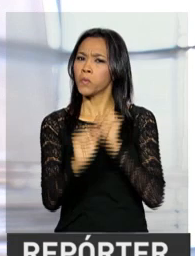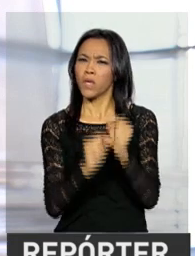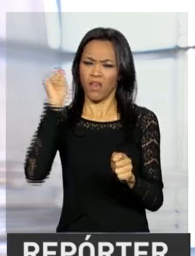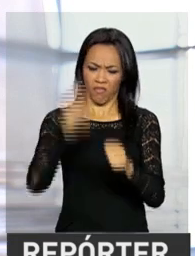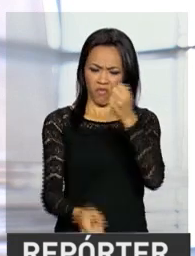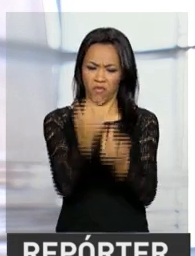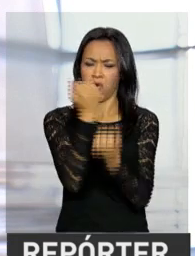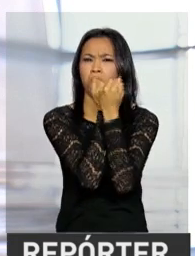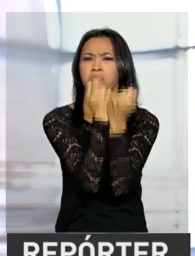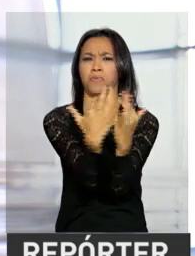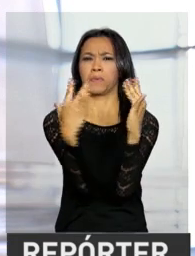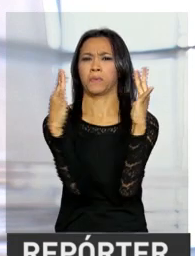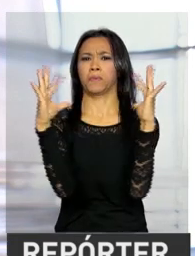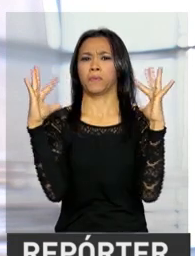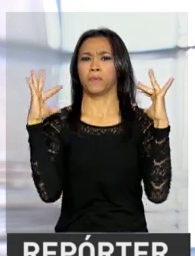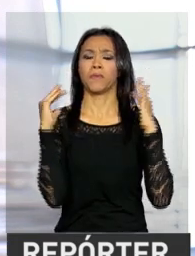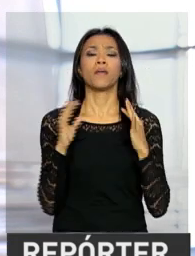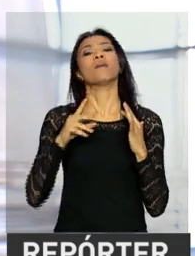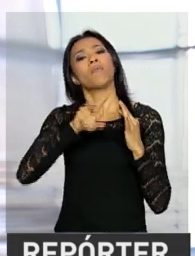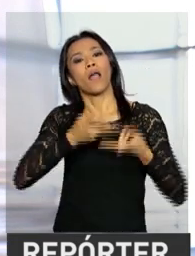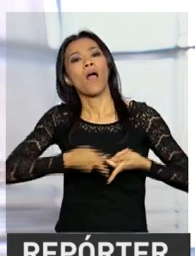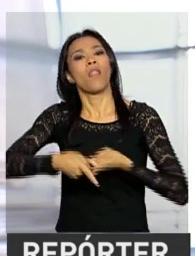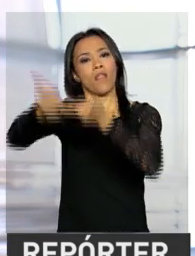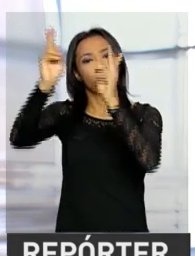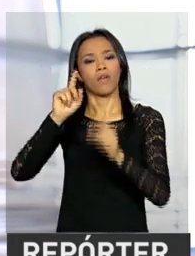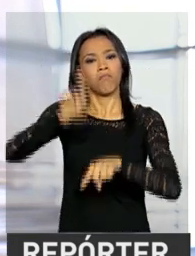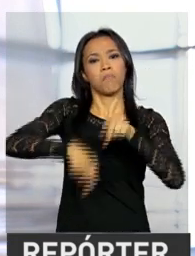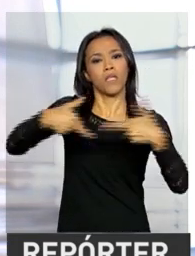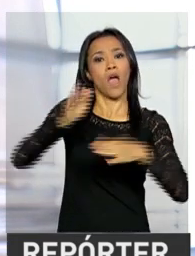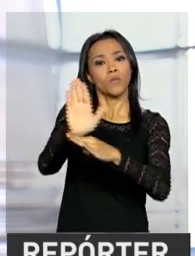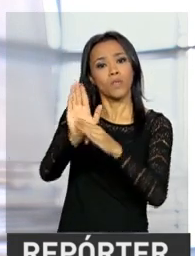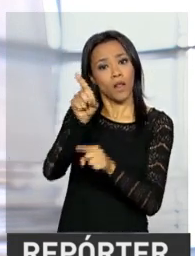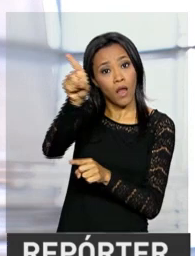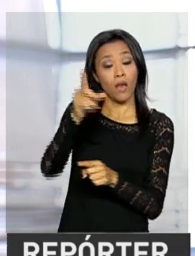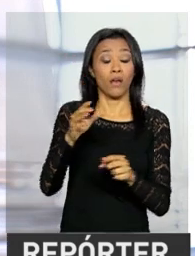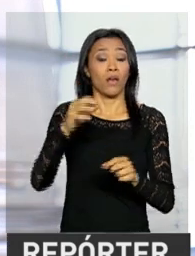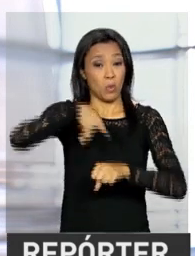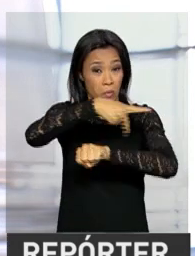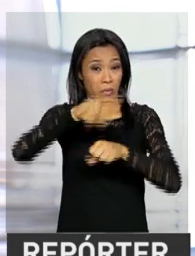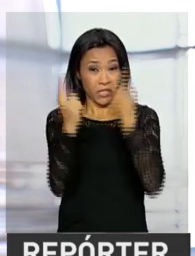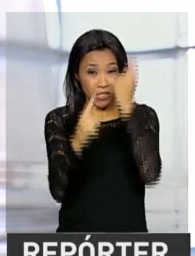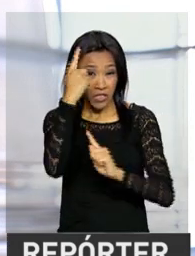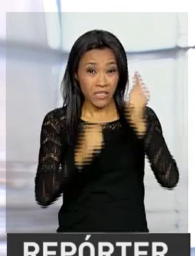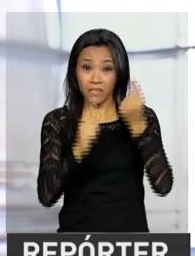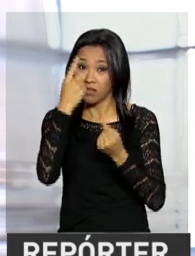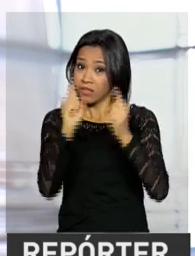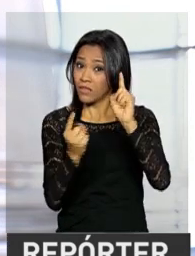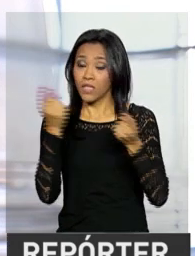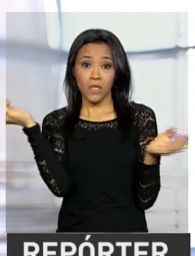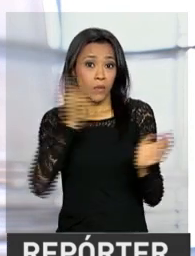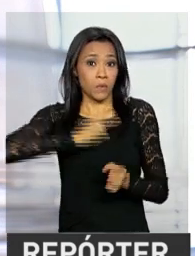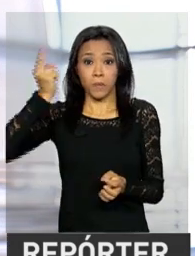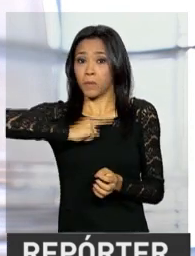Bordo 28 militares e um sistema de combate a incêndios o Chile decretou situação de emergência